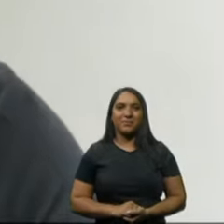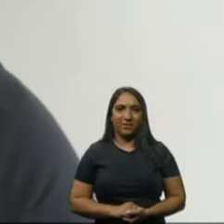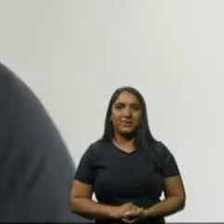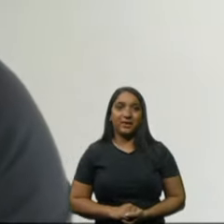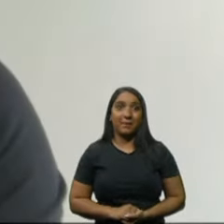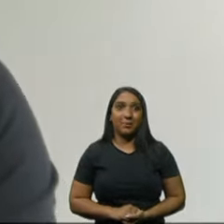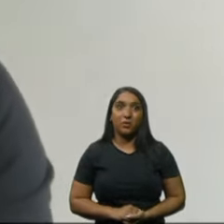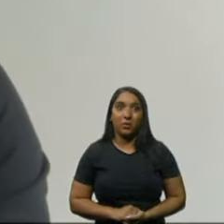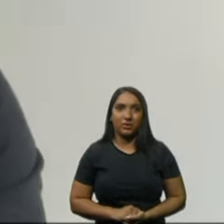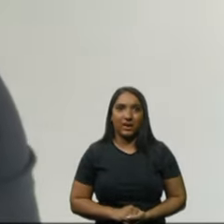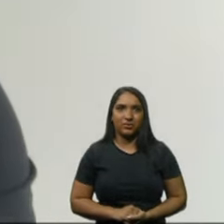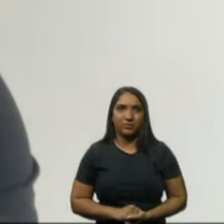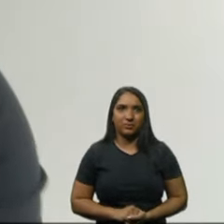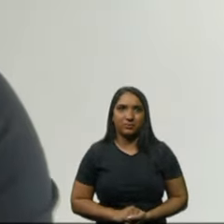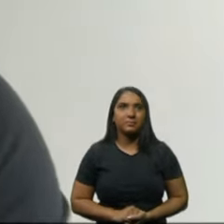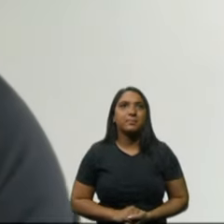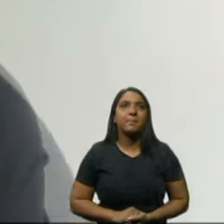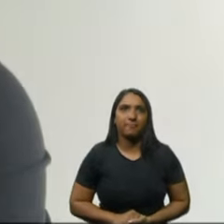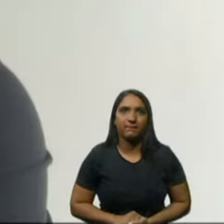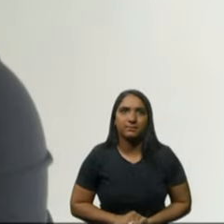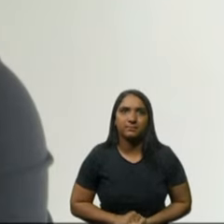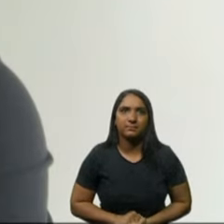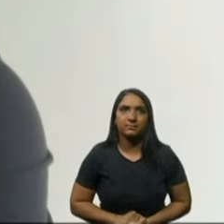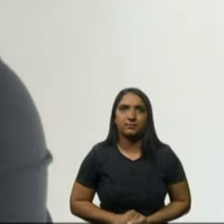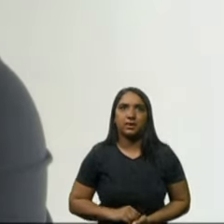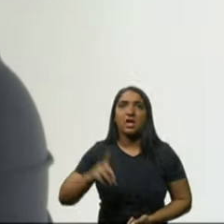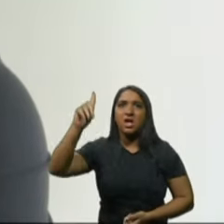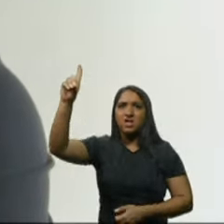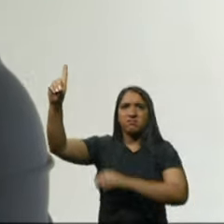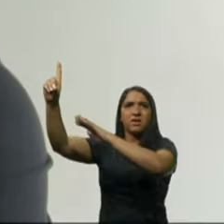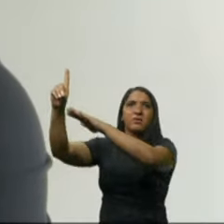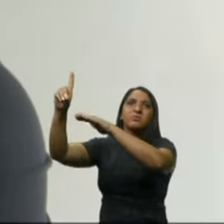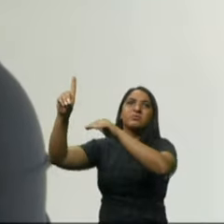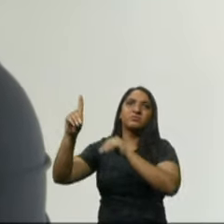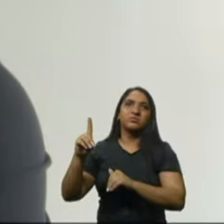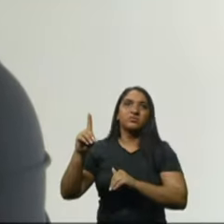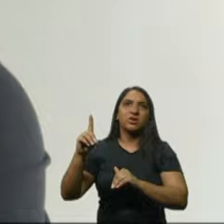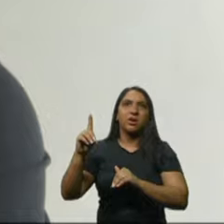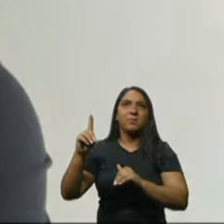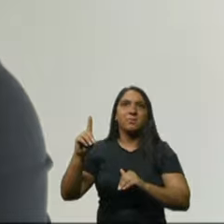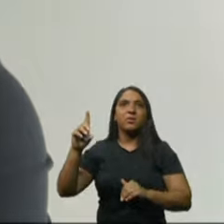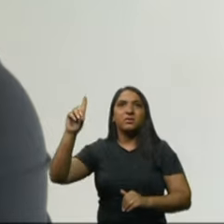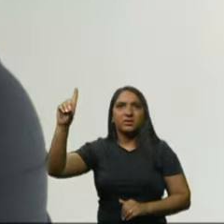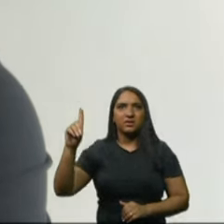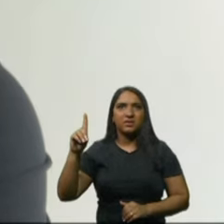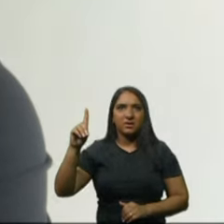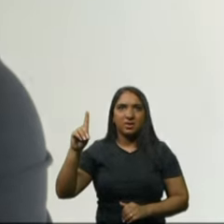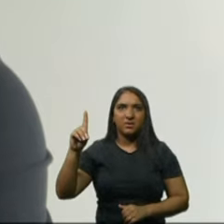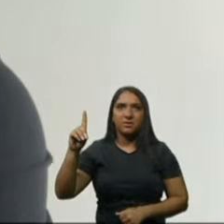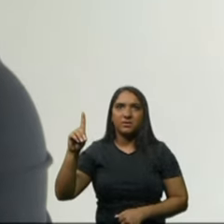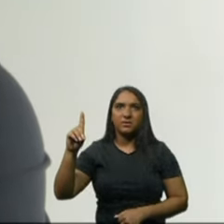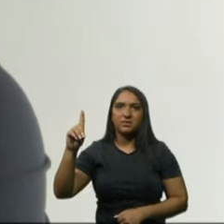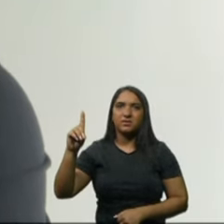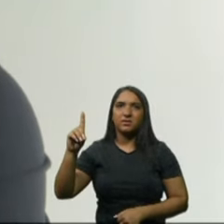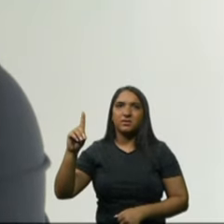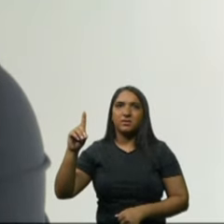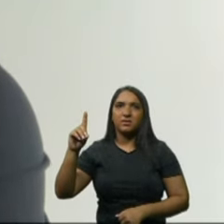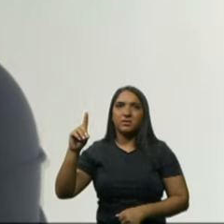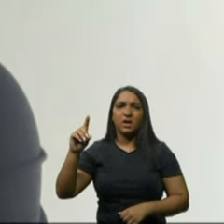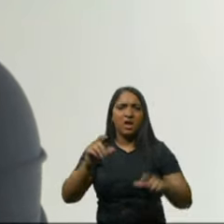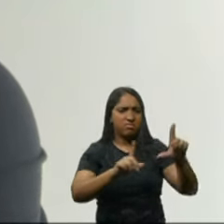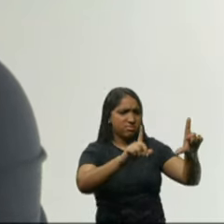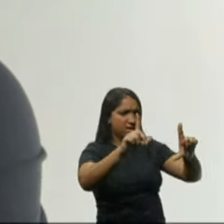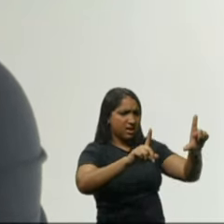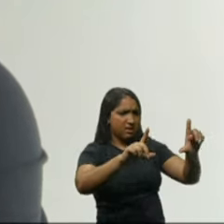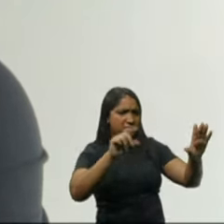o nome da igreja que ela ia Deus quis Deus me chamou Deus ligou aquela